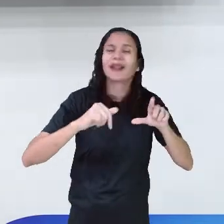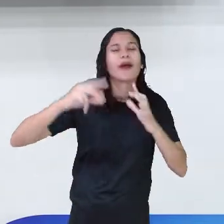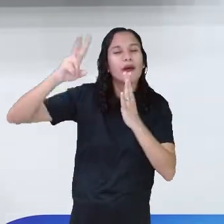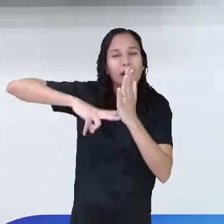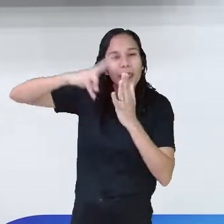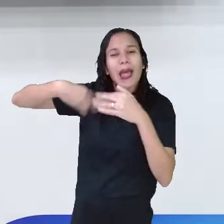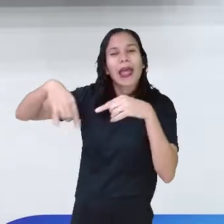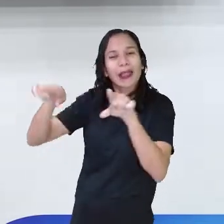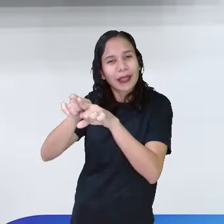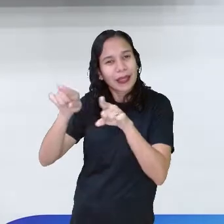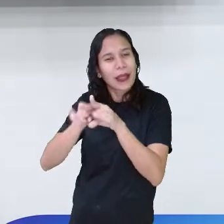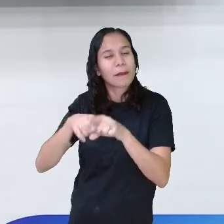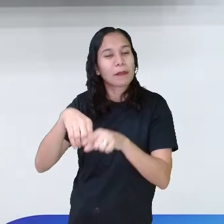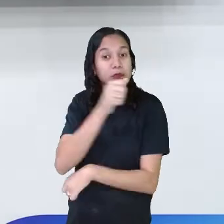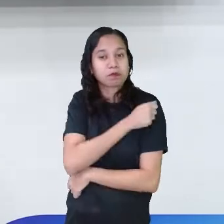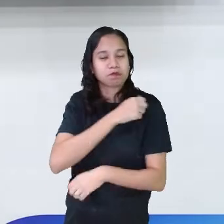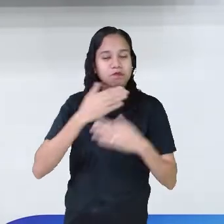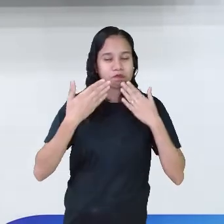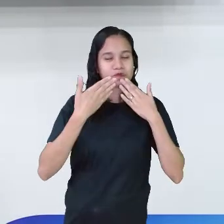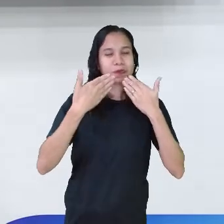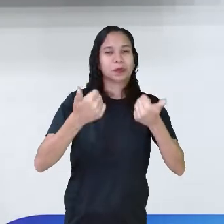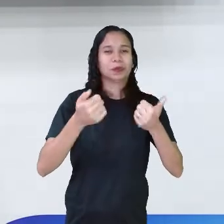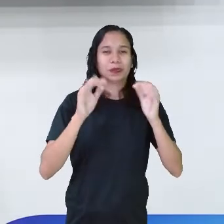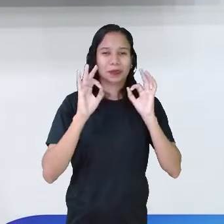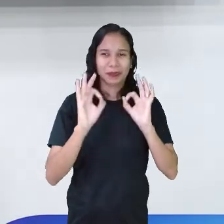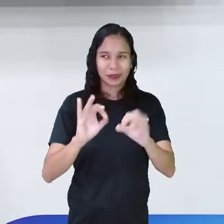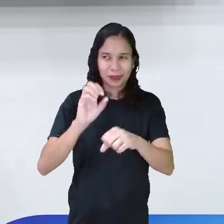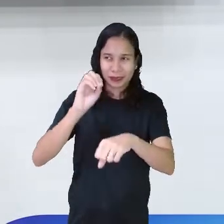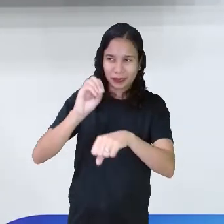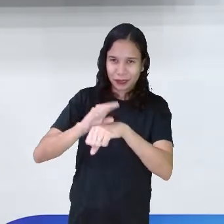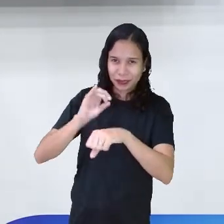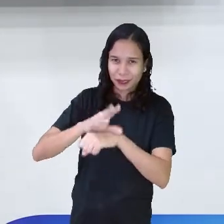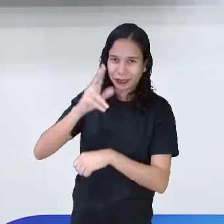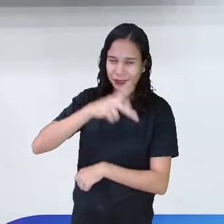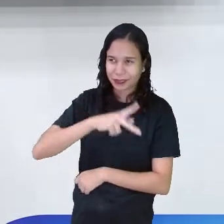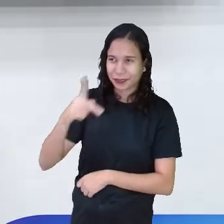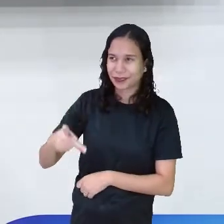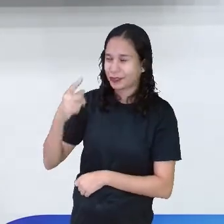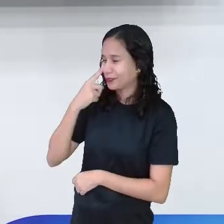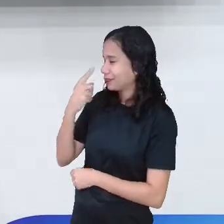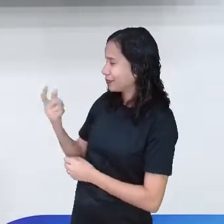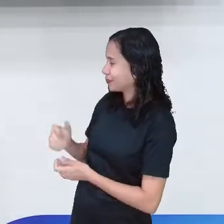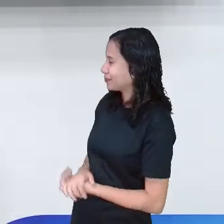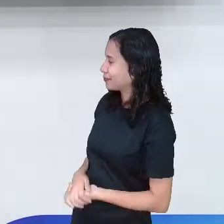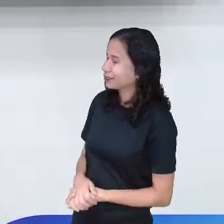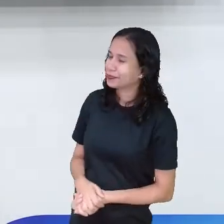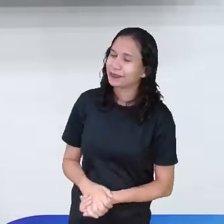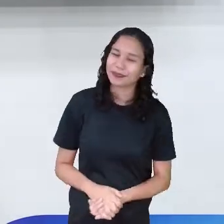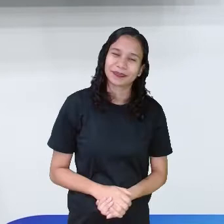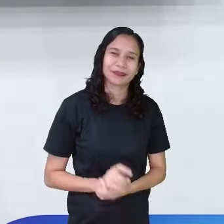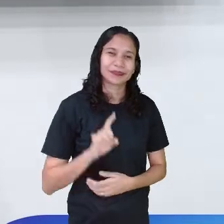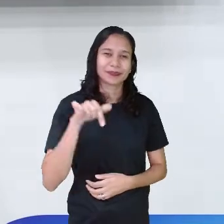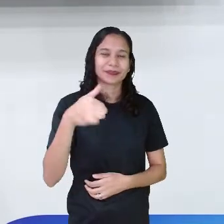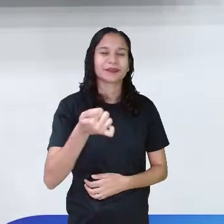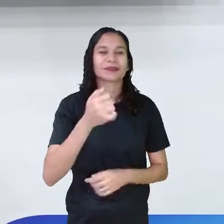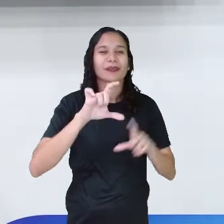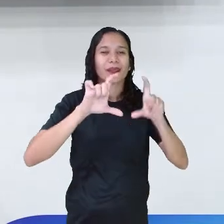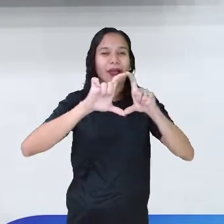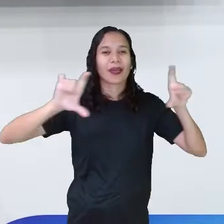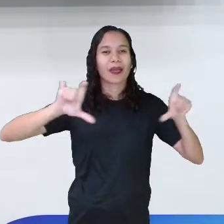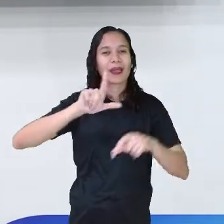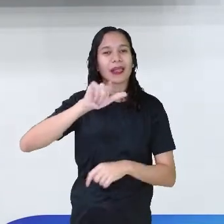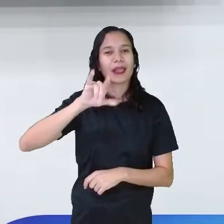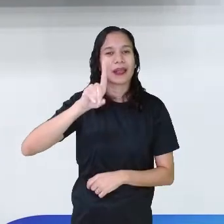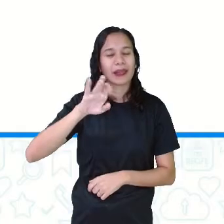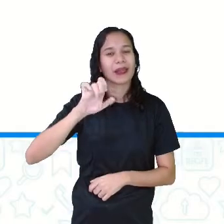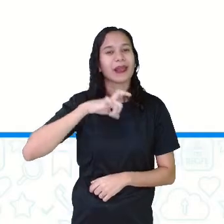ser um aluno cada vez melhor, tá certo? Ficou aí a dica da professora. Depois da lead, nós temos o corpo